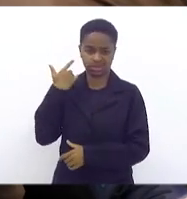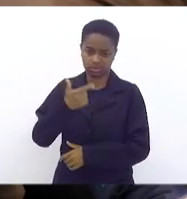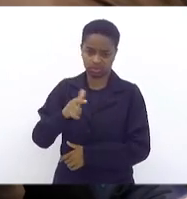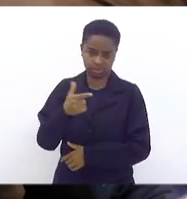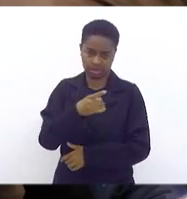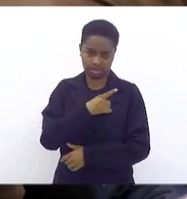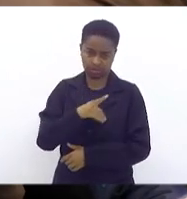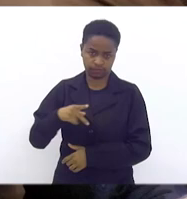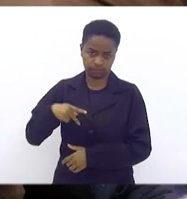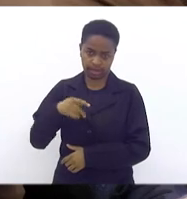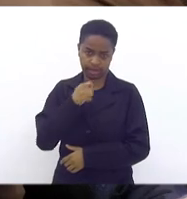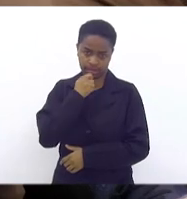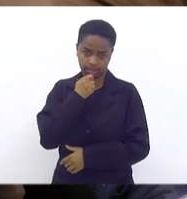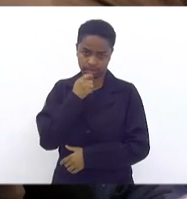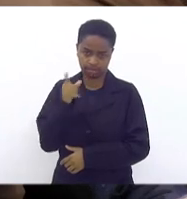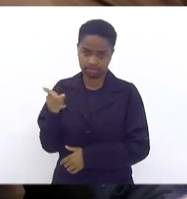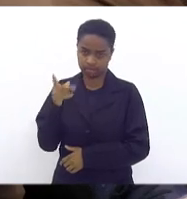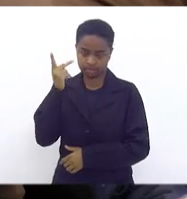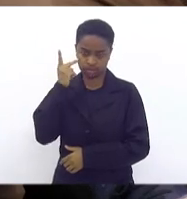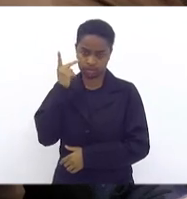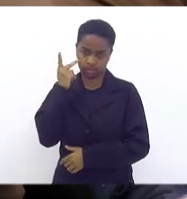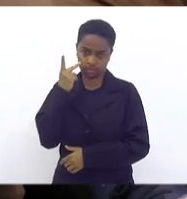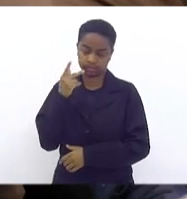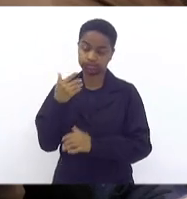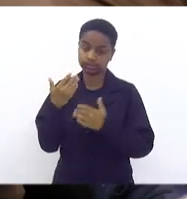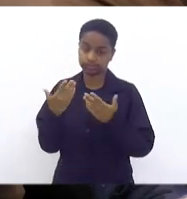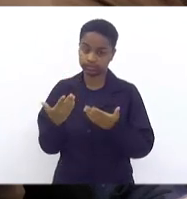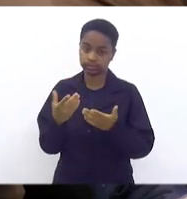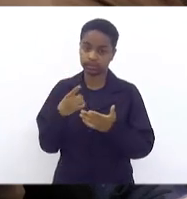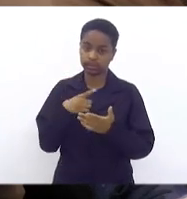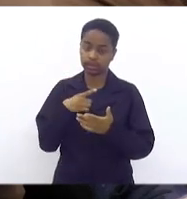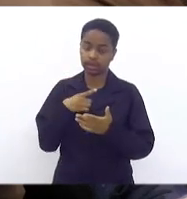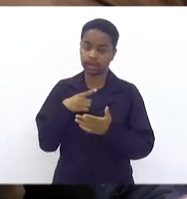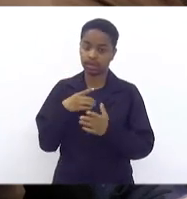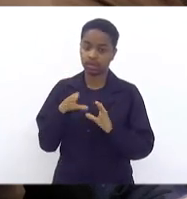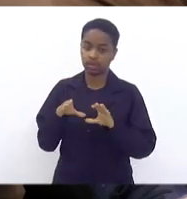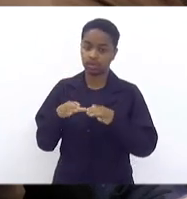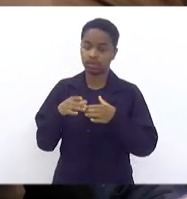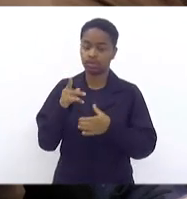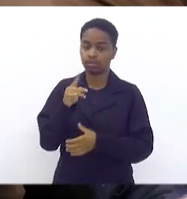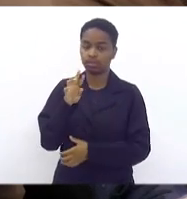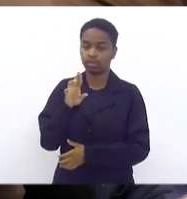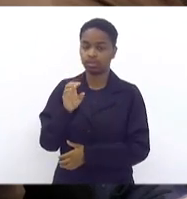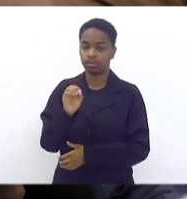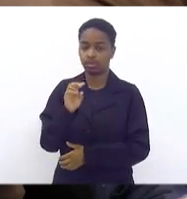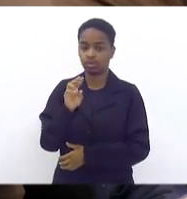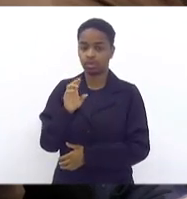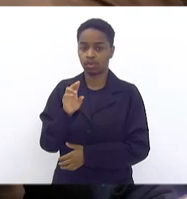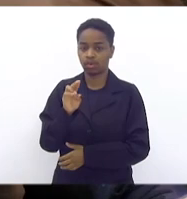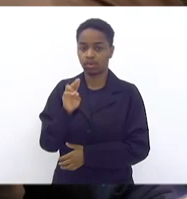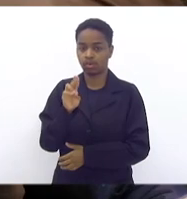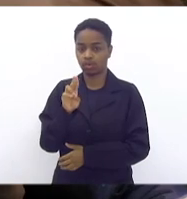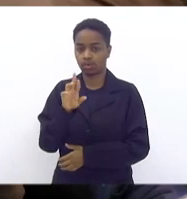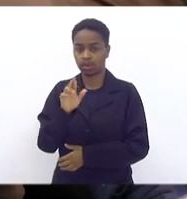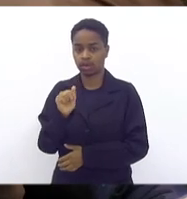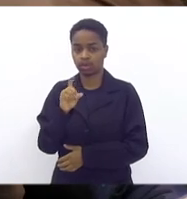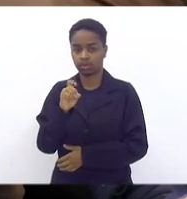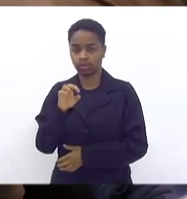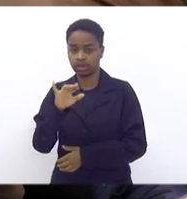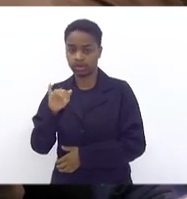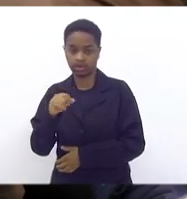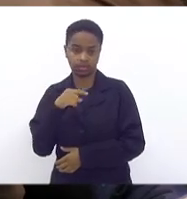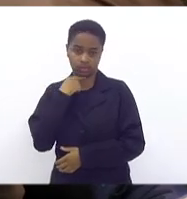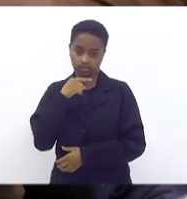defensoria ainda em São Paulo então na época em que a procuradoria de assistência judiciária não dava conta e depois a gente